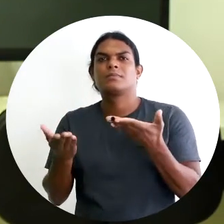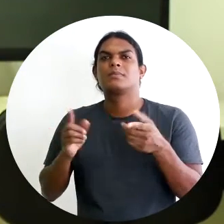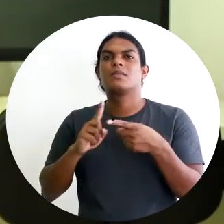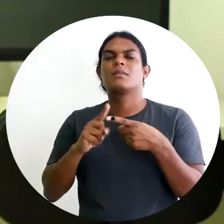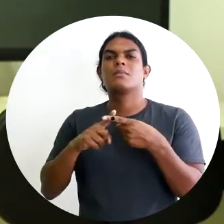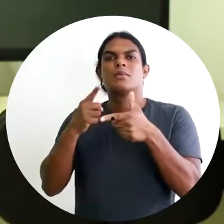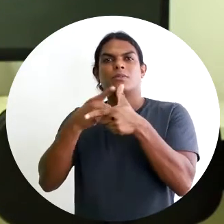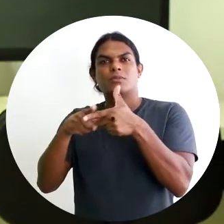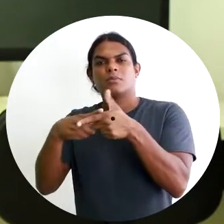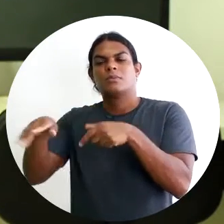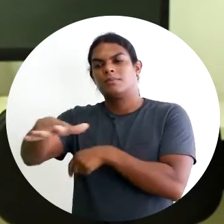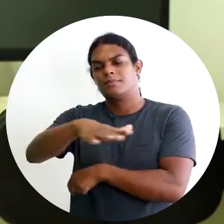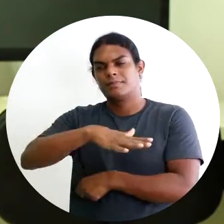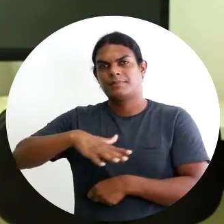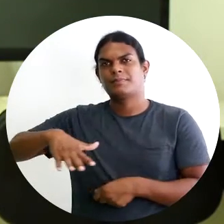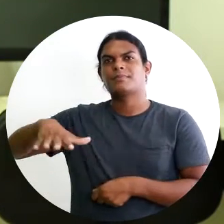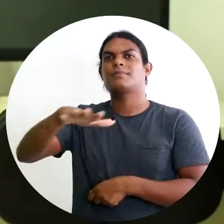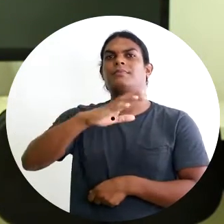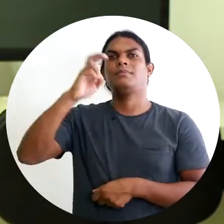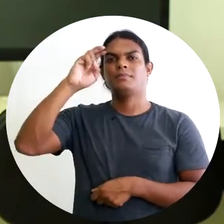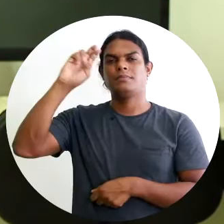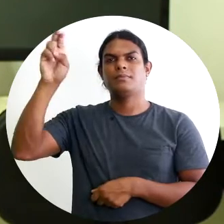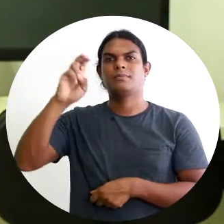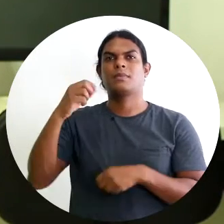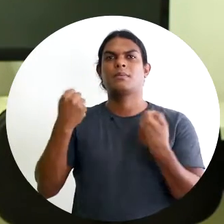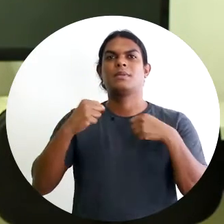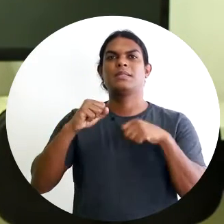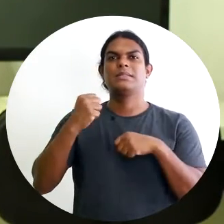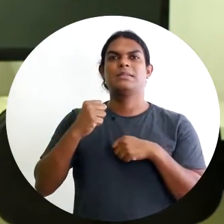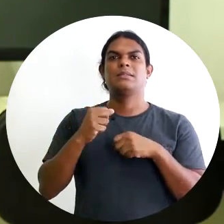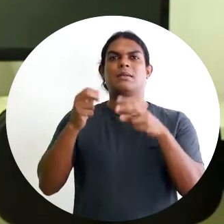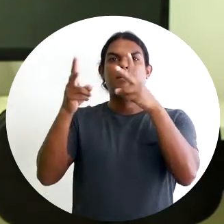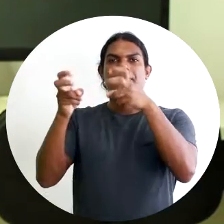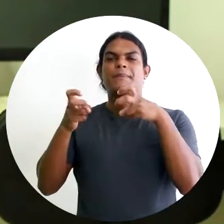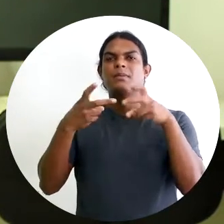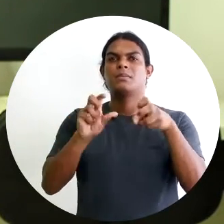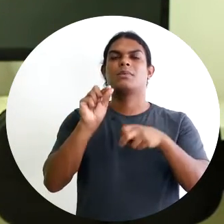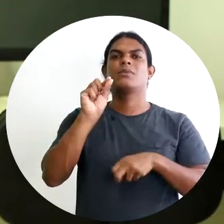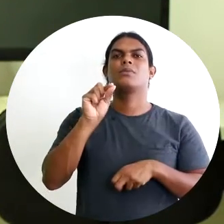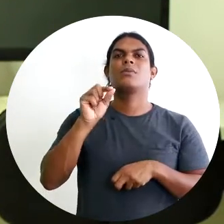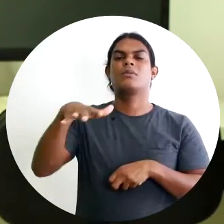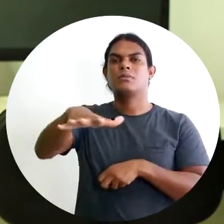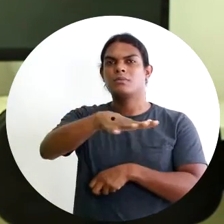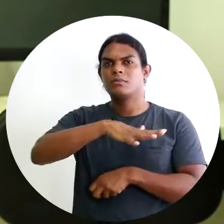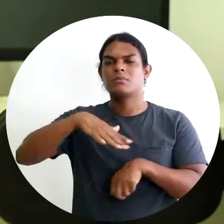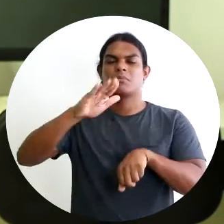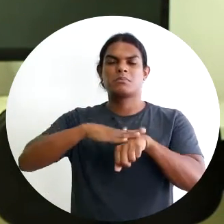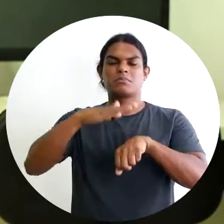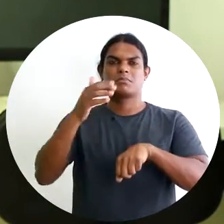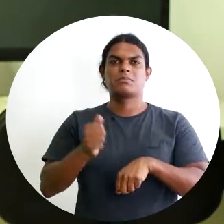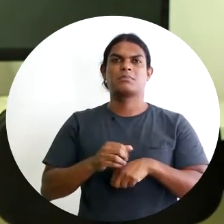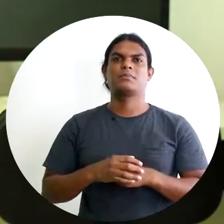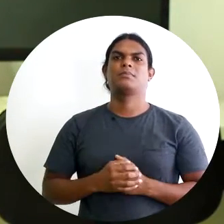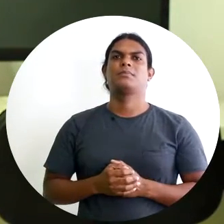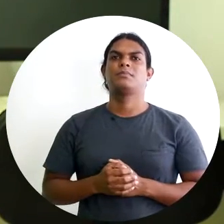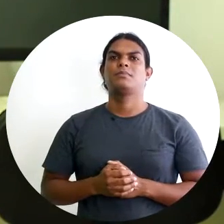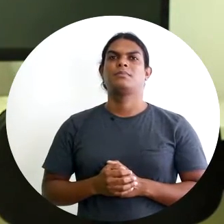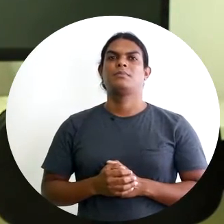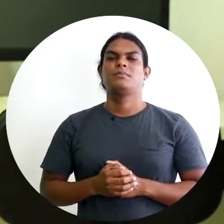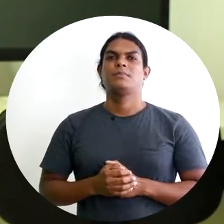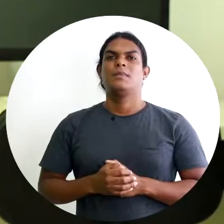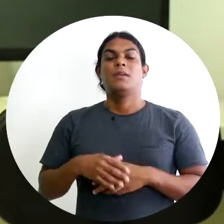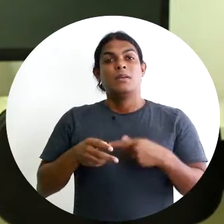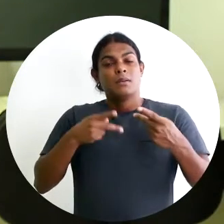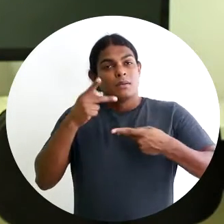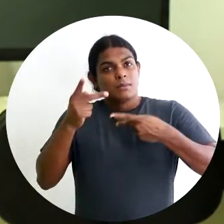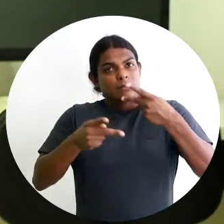precisa identificar qual é o espaço em que a gente poderia levar essa pessoa. Eu vou falar para vocês de uma ideia